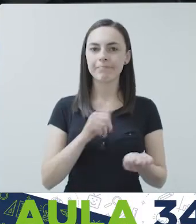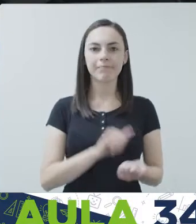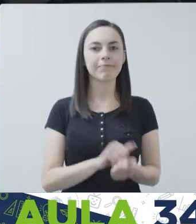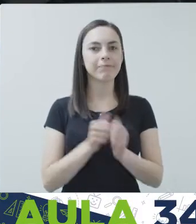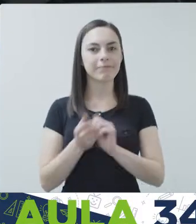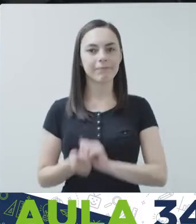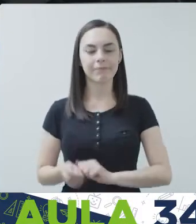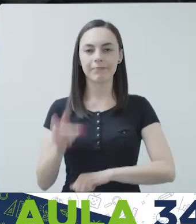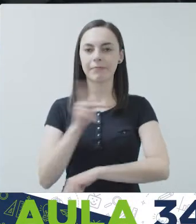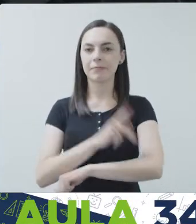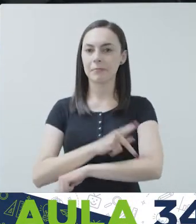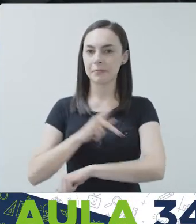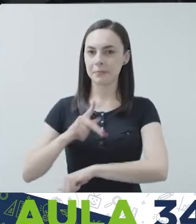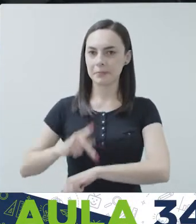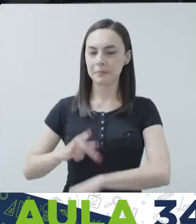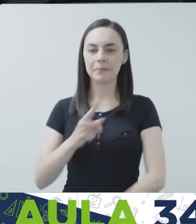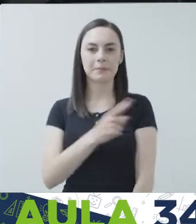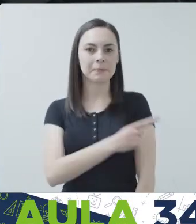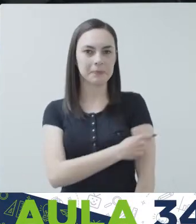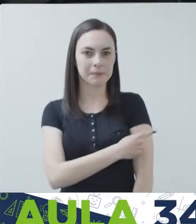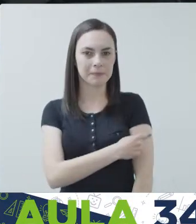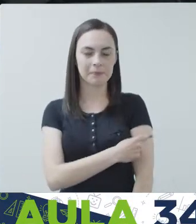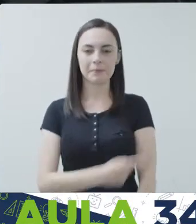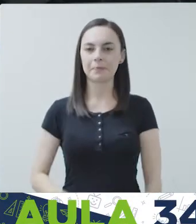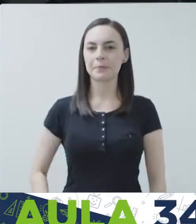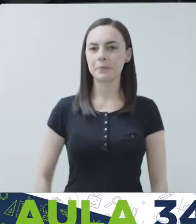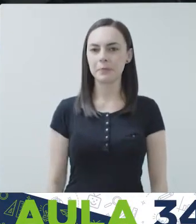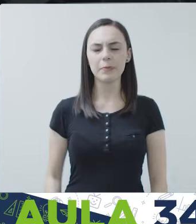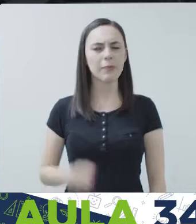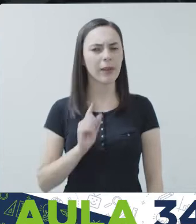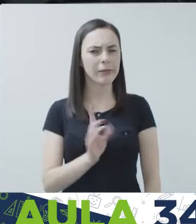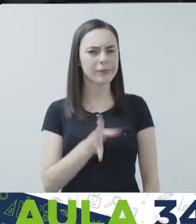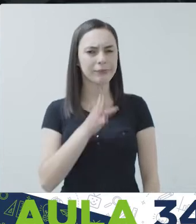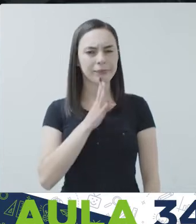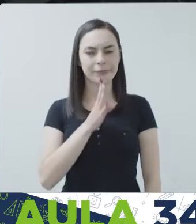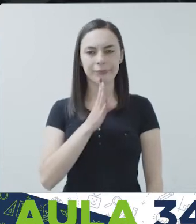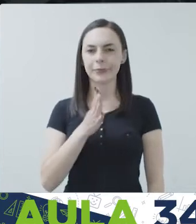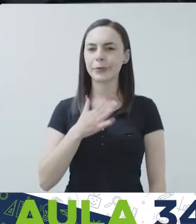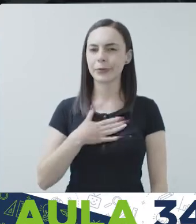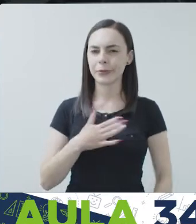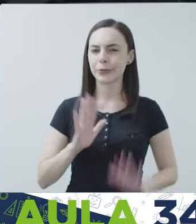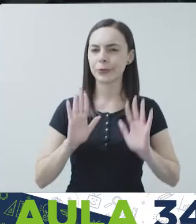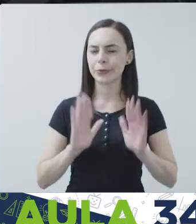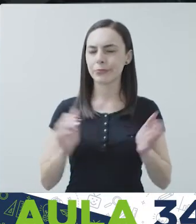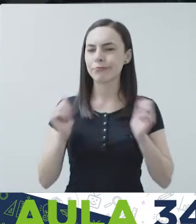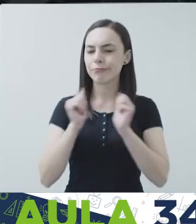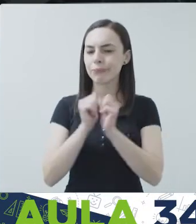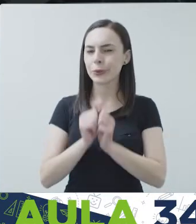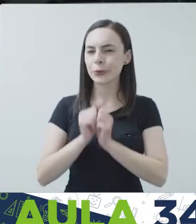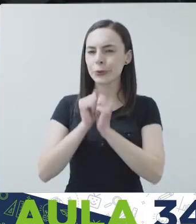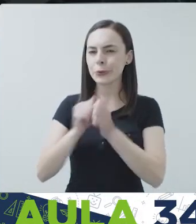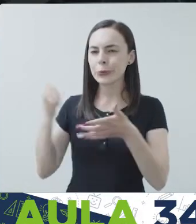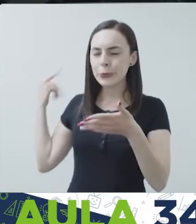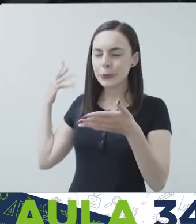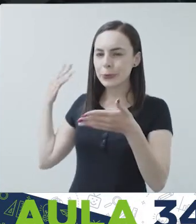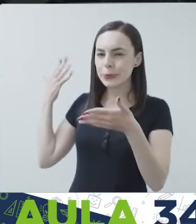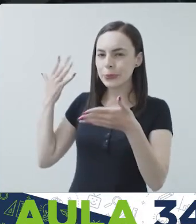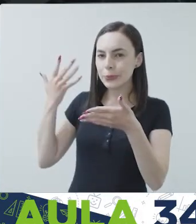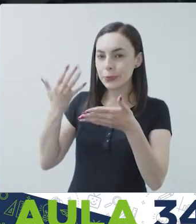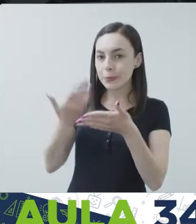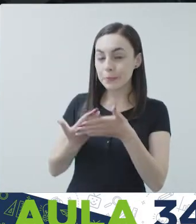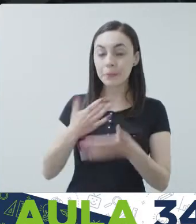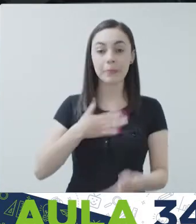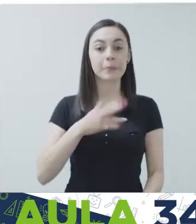adequação pedagógica do primeiro ano. Vocês já me conhecem, nós estamos juntos há muito tempo. Eu